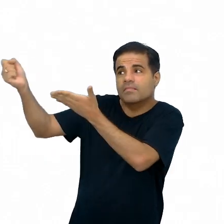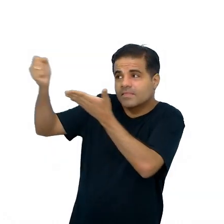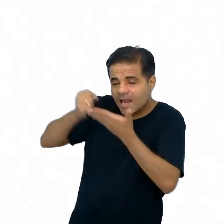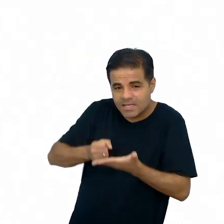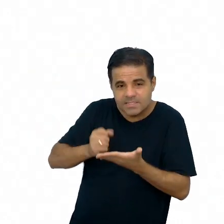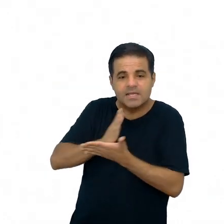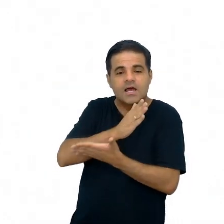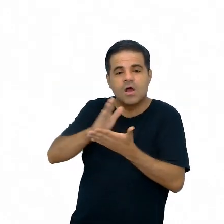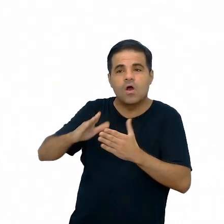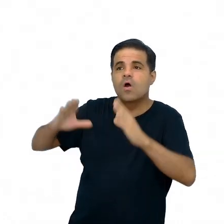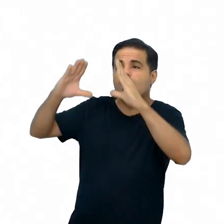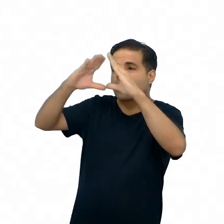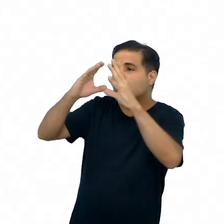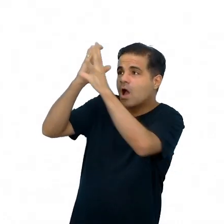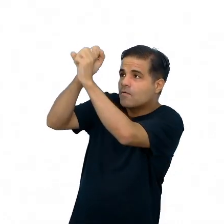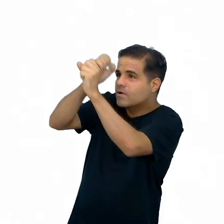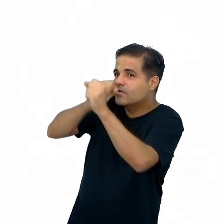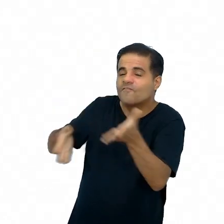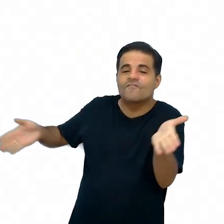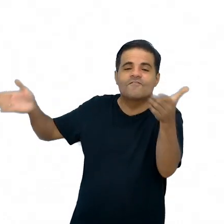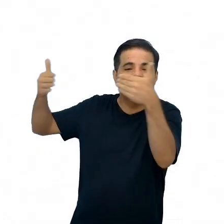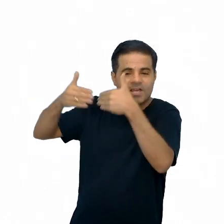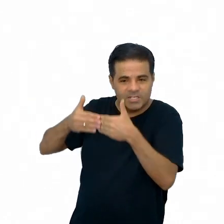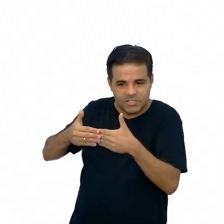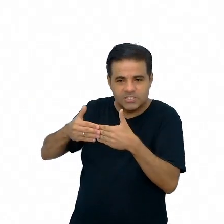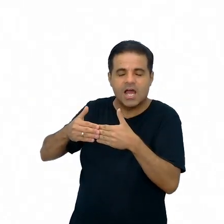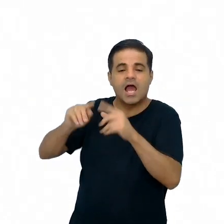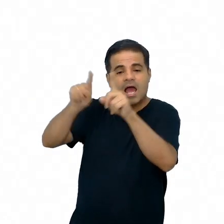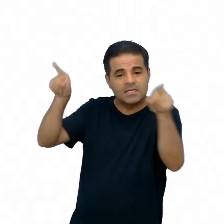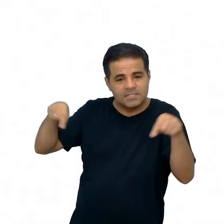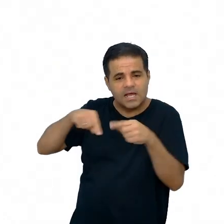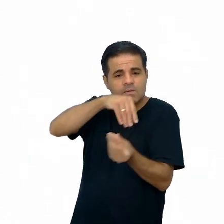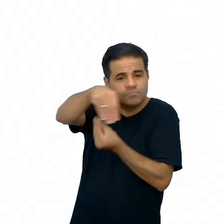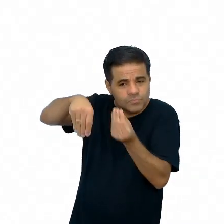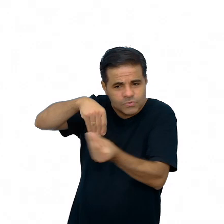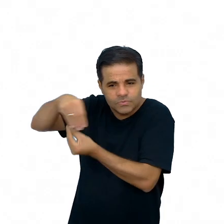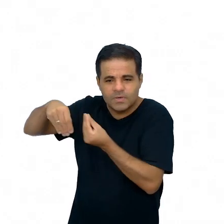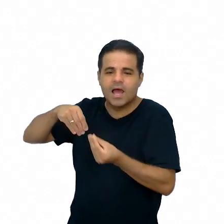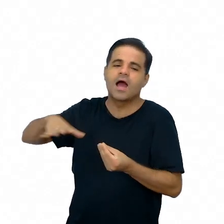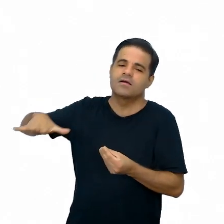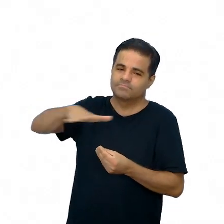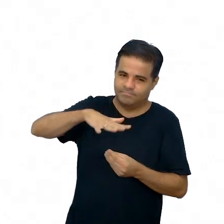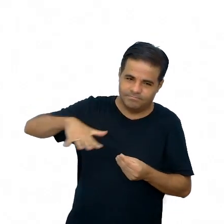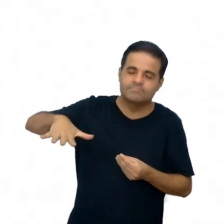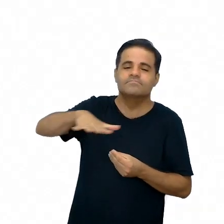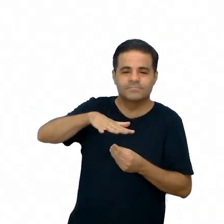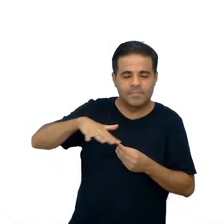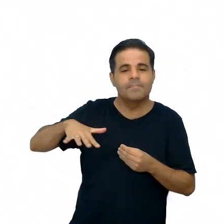né, alguns polígonos e deixar, né, na sala, mostrar essa parte